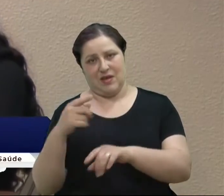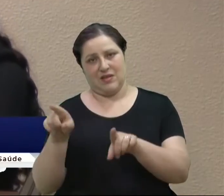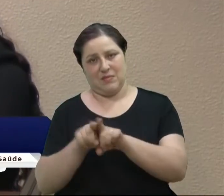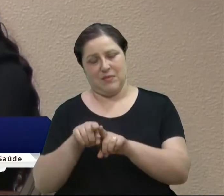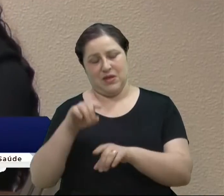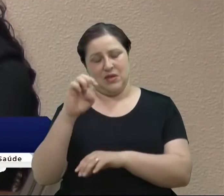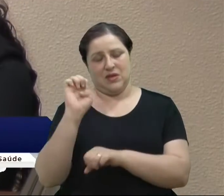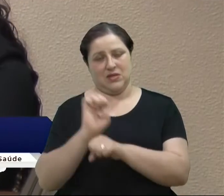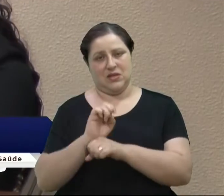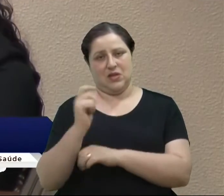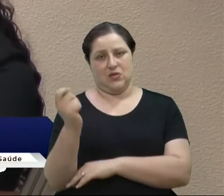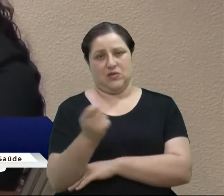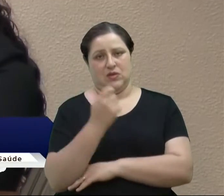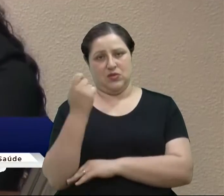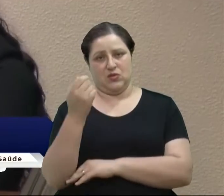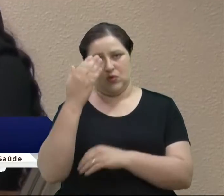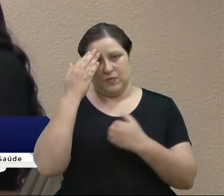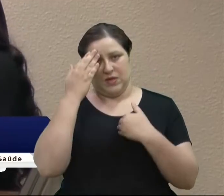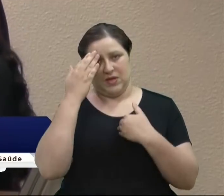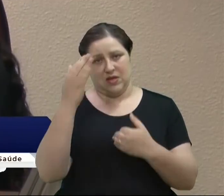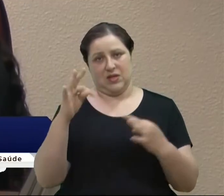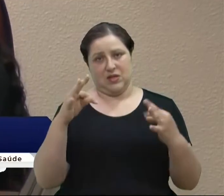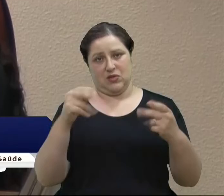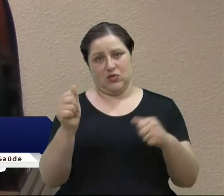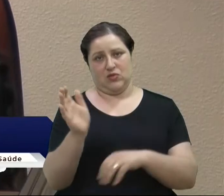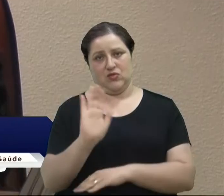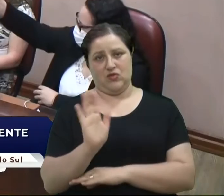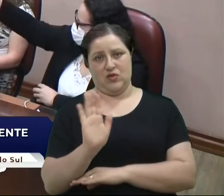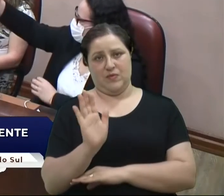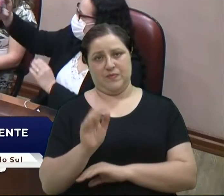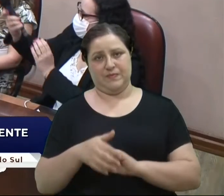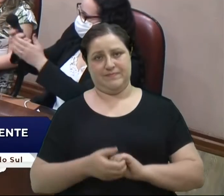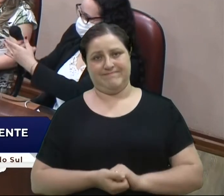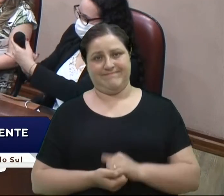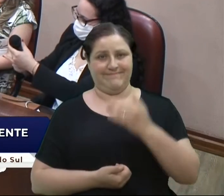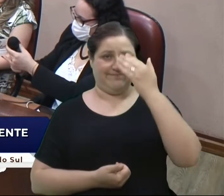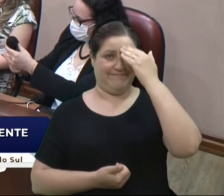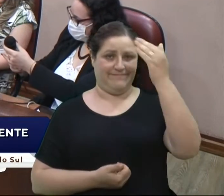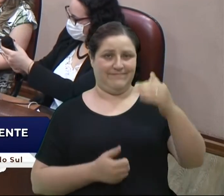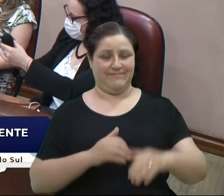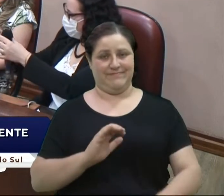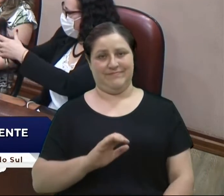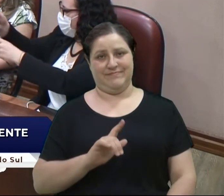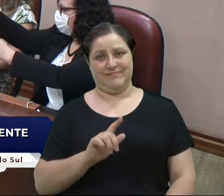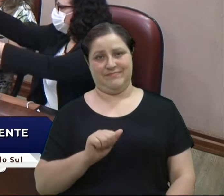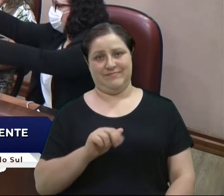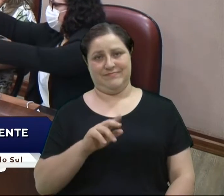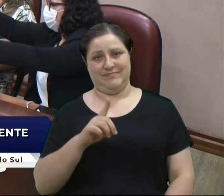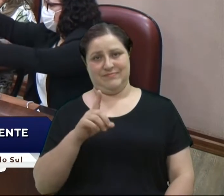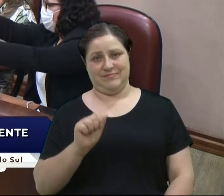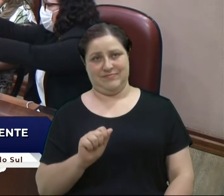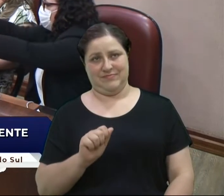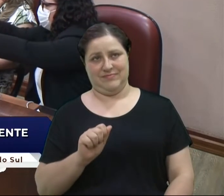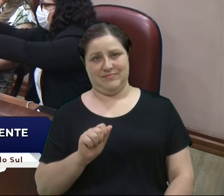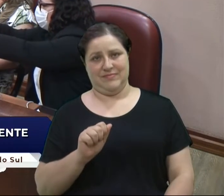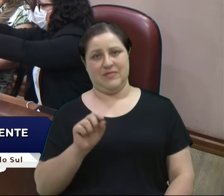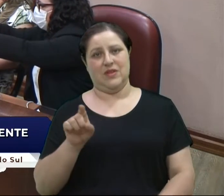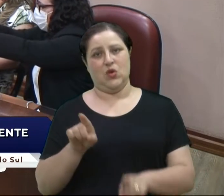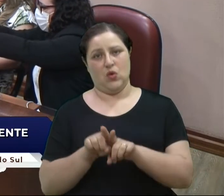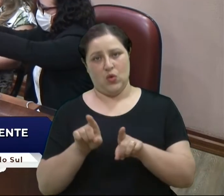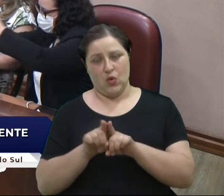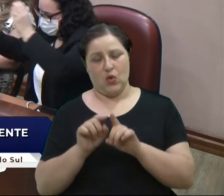agradeço novamente a todos. Obrigado, Cláudia. Antes de passar para o Alexandre a palavra, Cláudia,